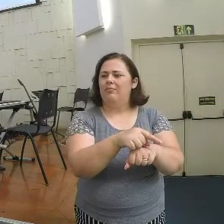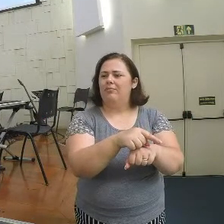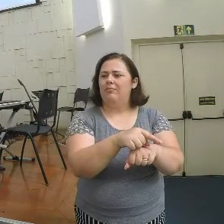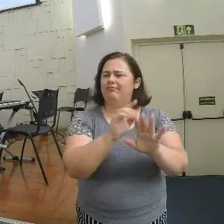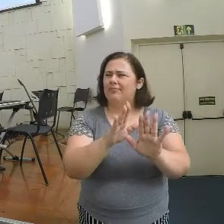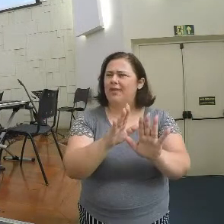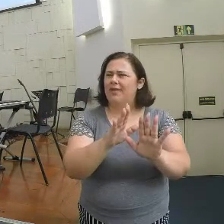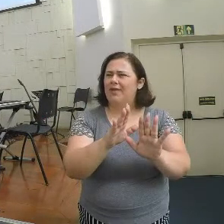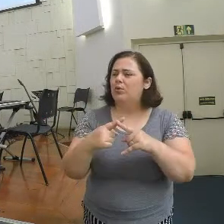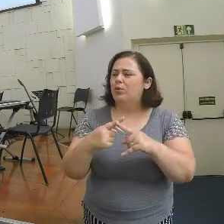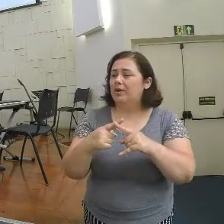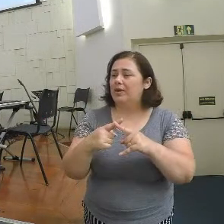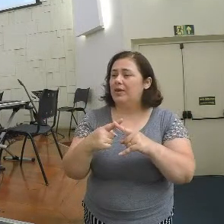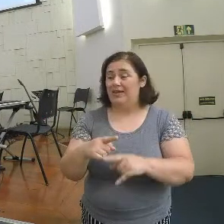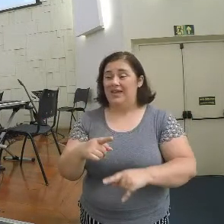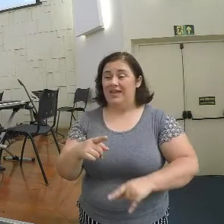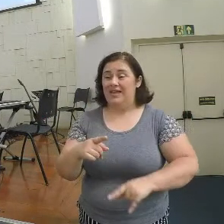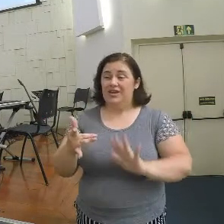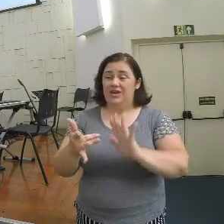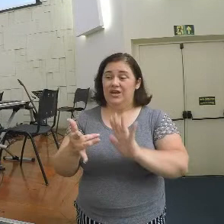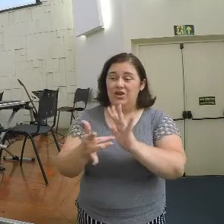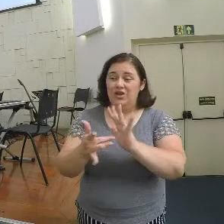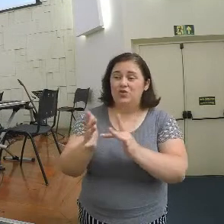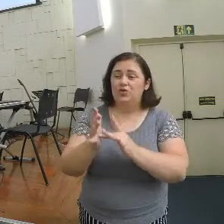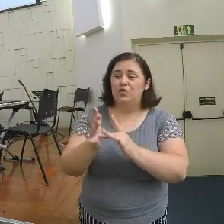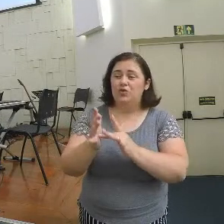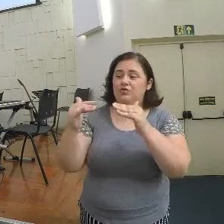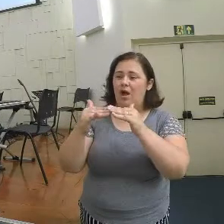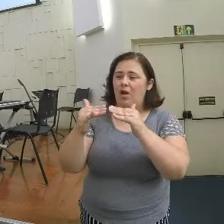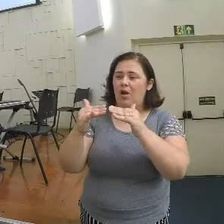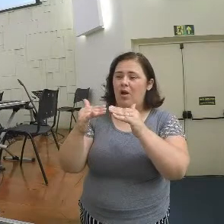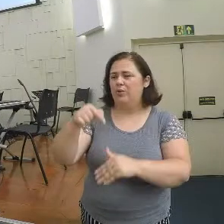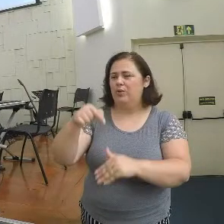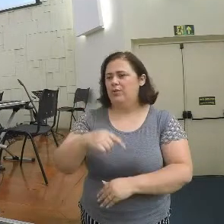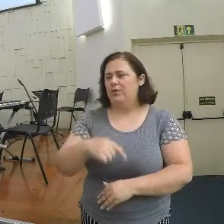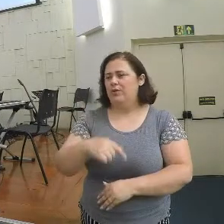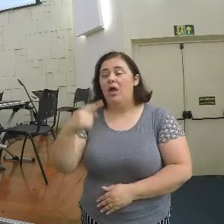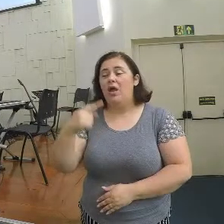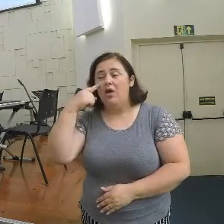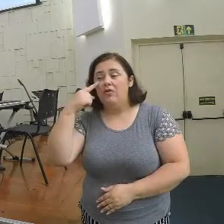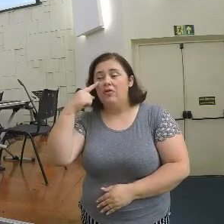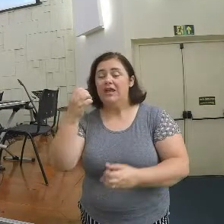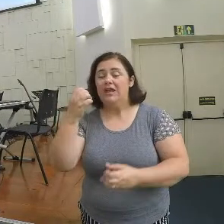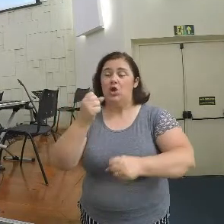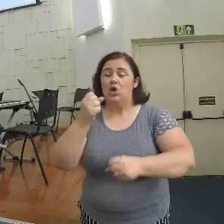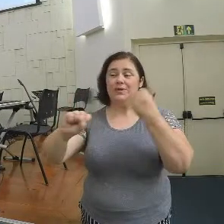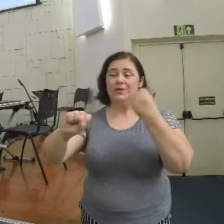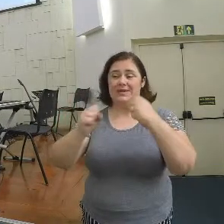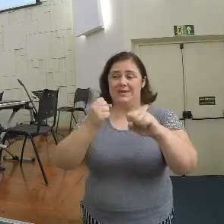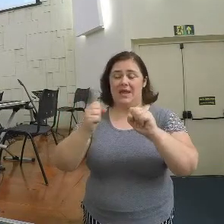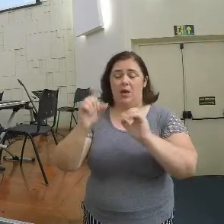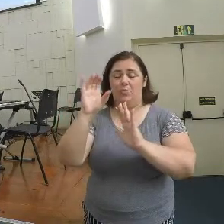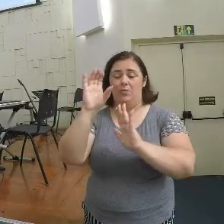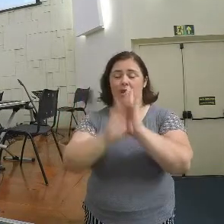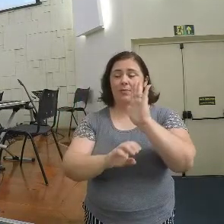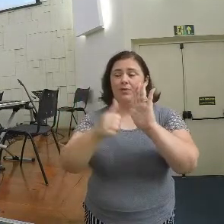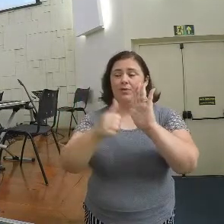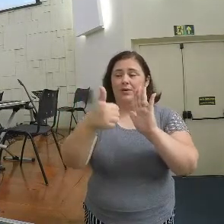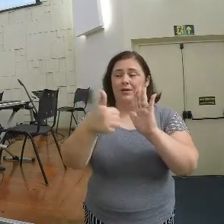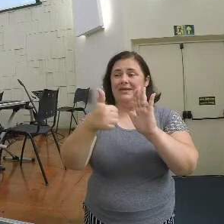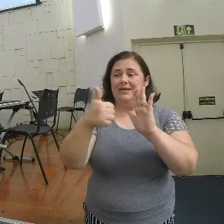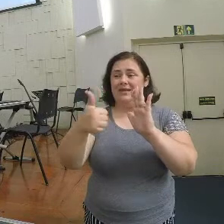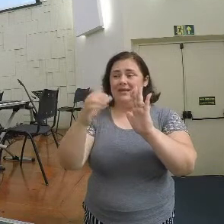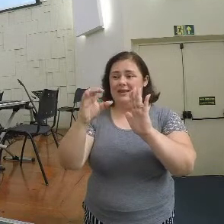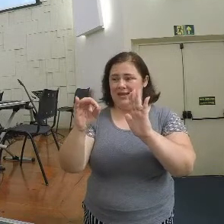Melquisedeque. Vejam agora o que diz o salmo messiânico, Salmo 110, versículo 4. É um